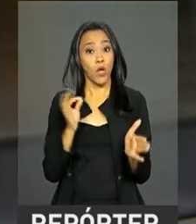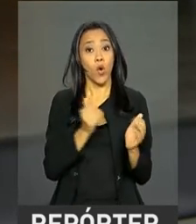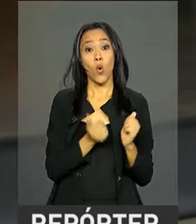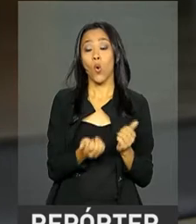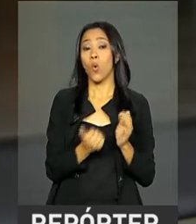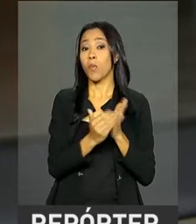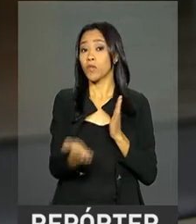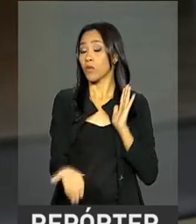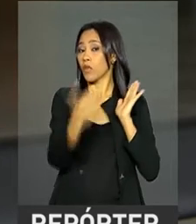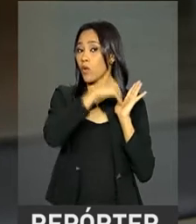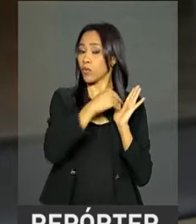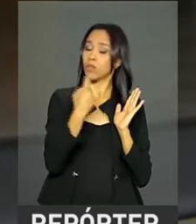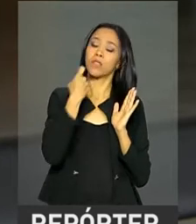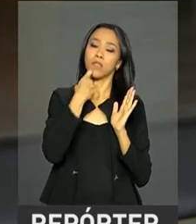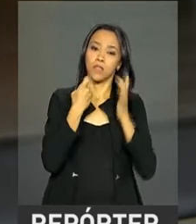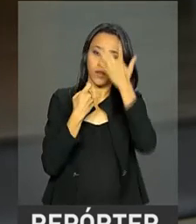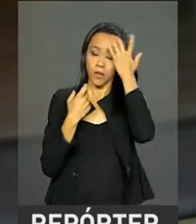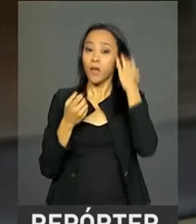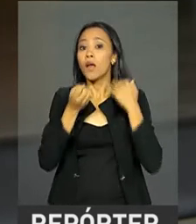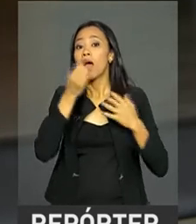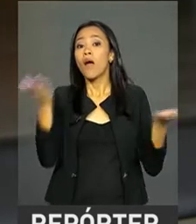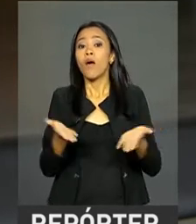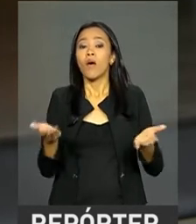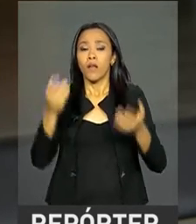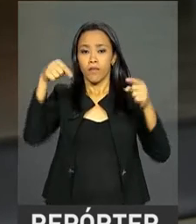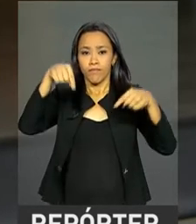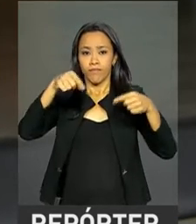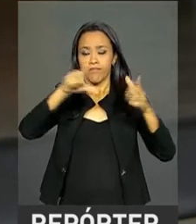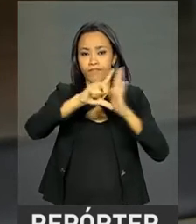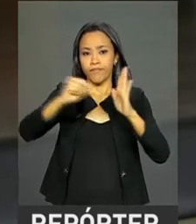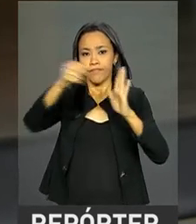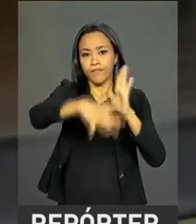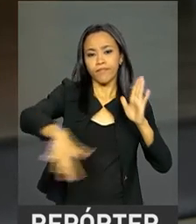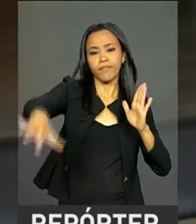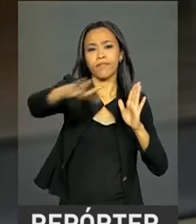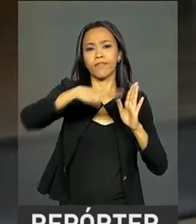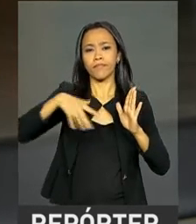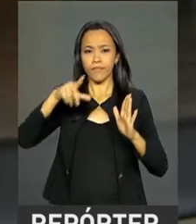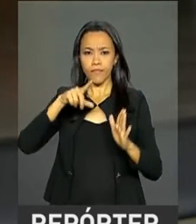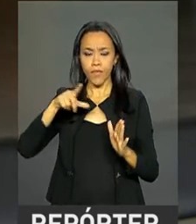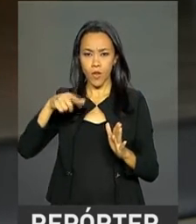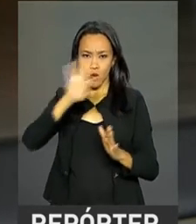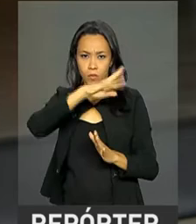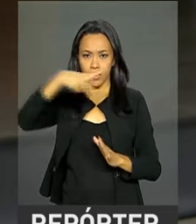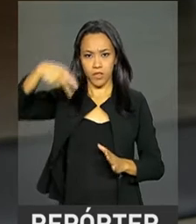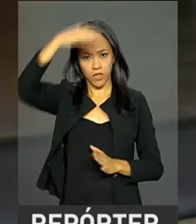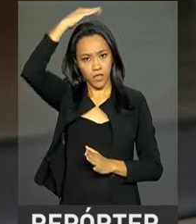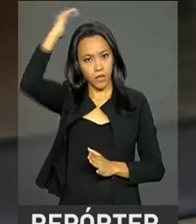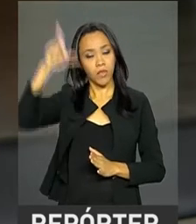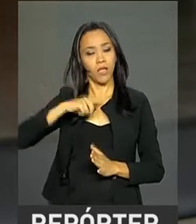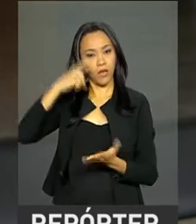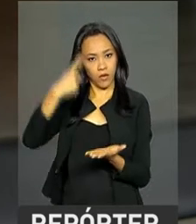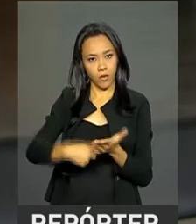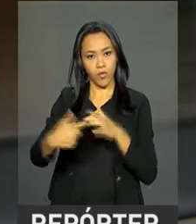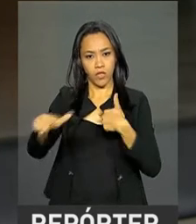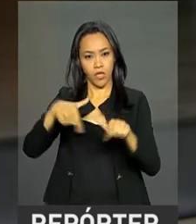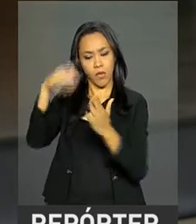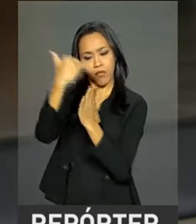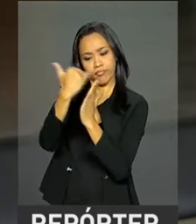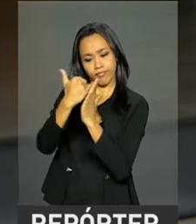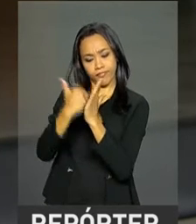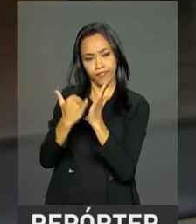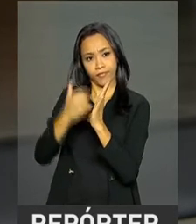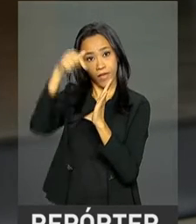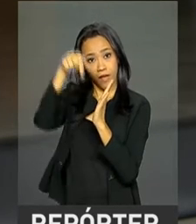na última sexta-feira. Bom, falando agora aqui do Palácio do Planalto, o presidente Michel Temer, ele cumpre a agenda nessa segunda-feira aqui em Brasília, aqui no